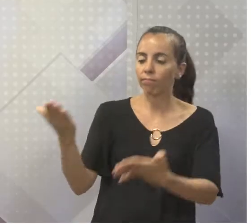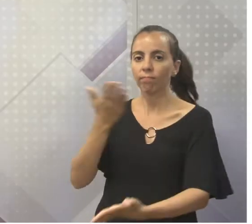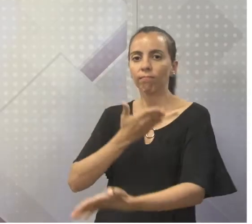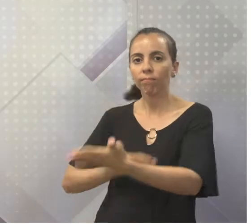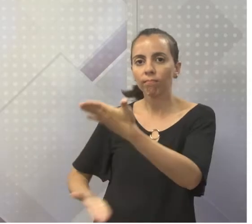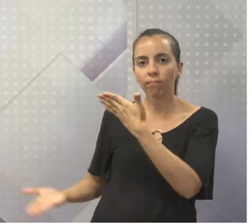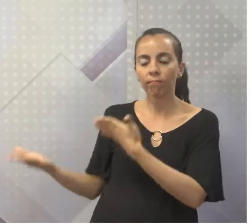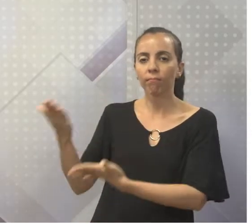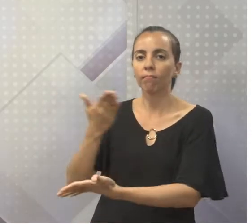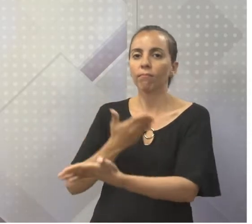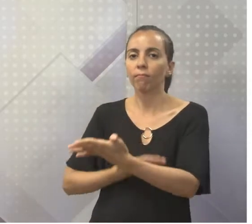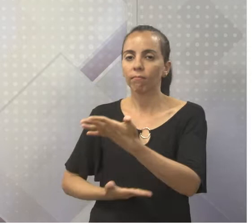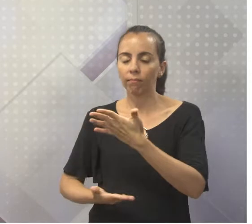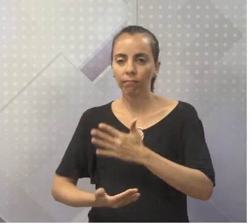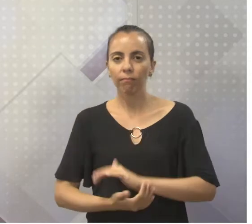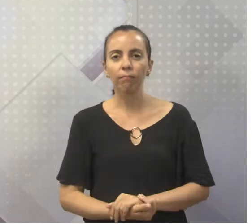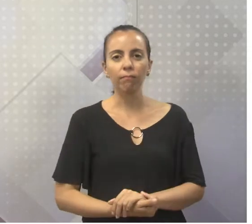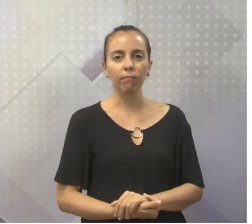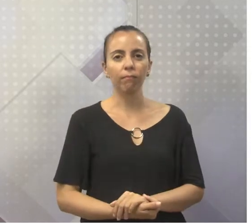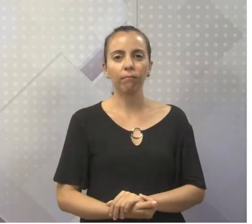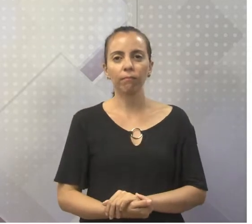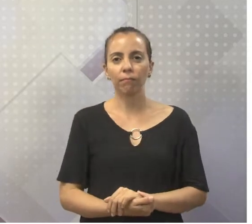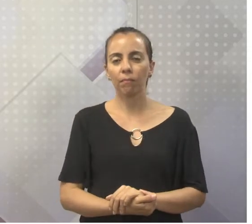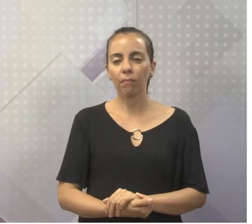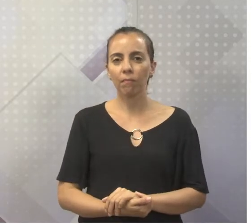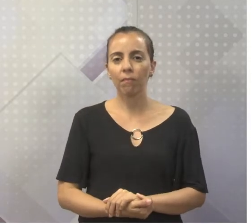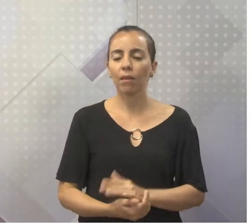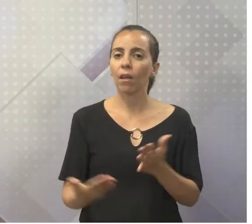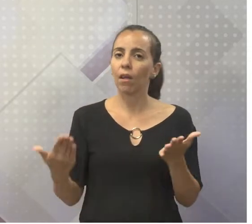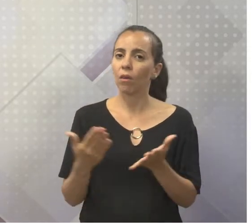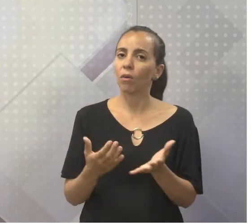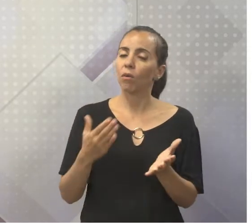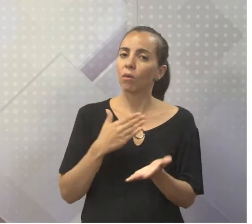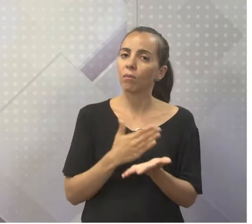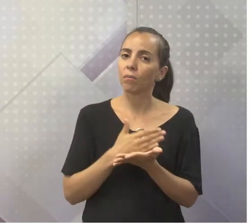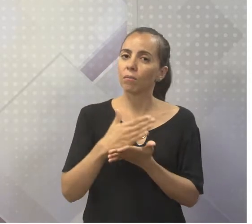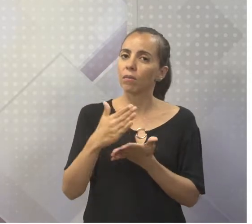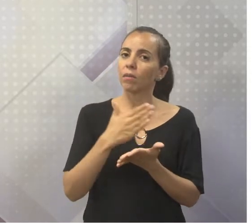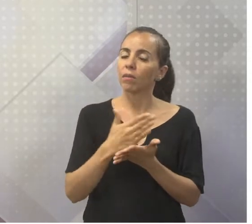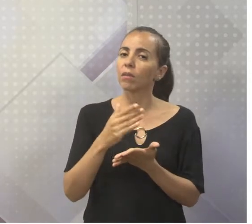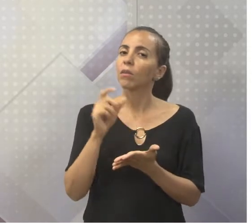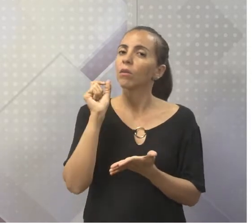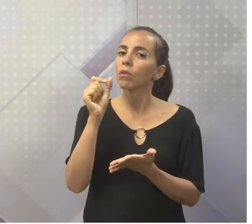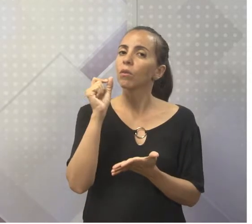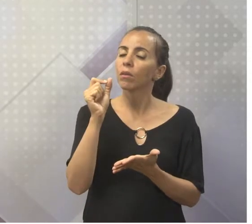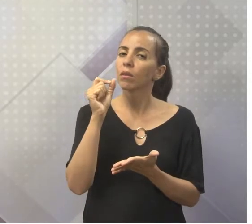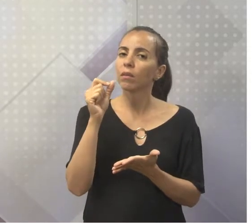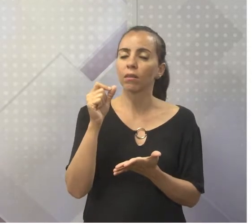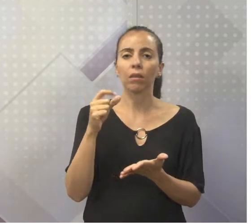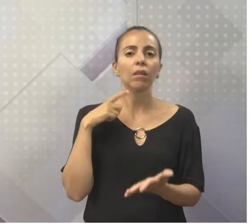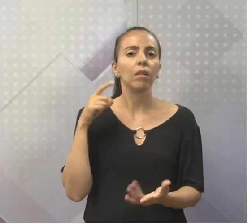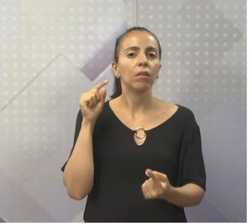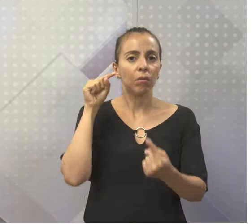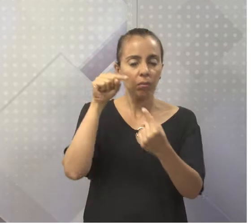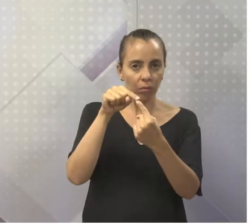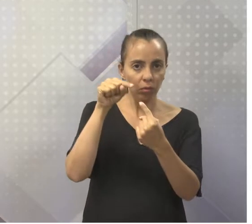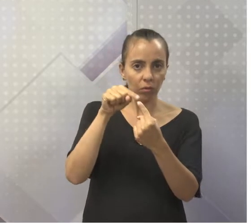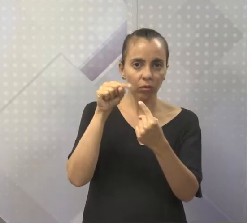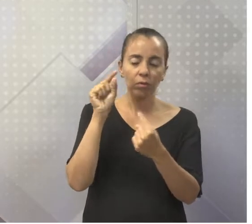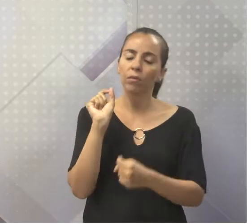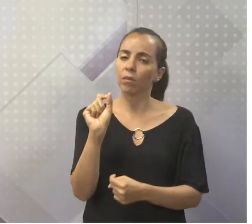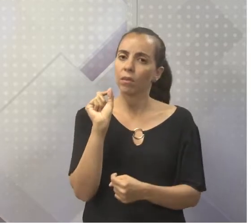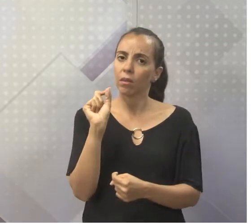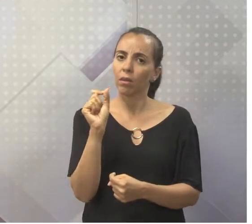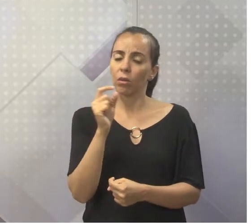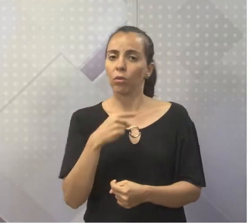o ensino fundamental 09 a competência é 13 etapa 10 objetivo propor iniciativas individuais ou coletivas